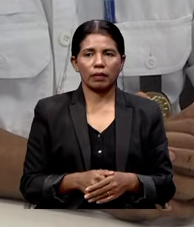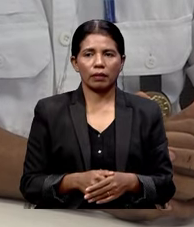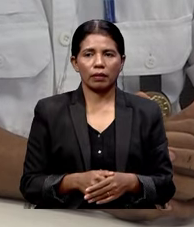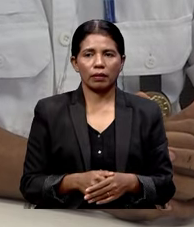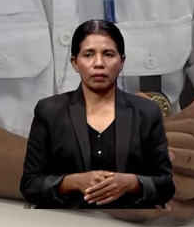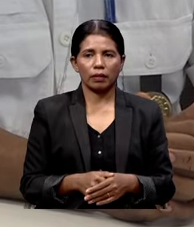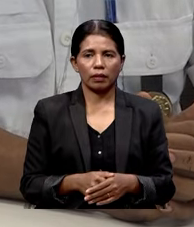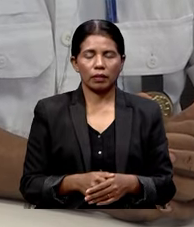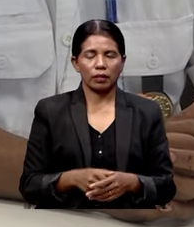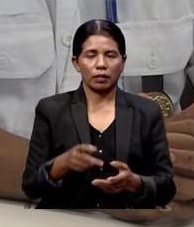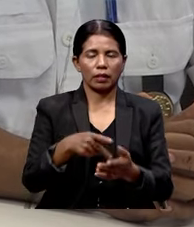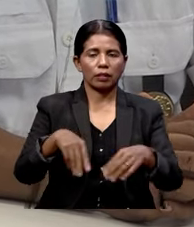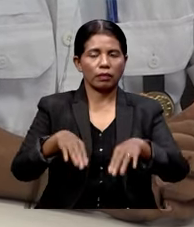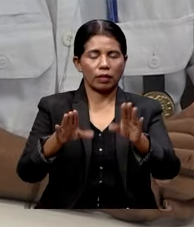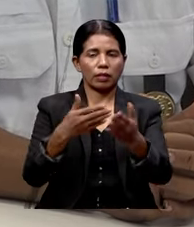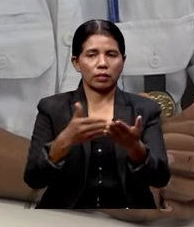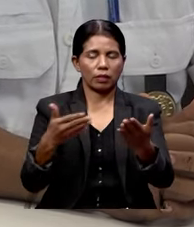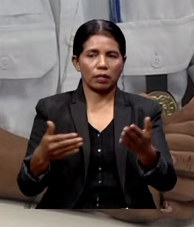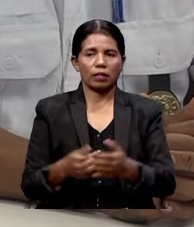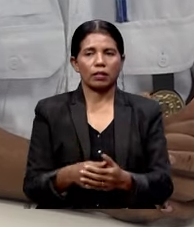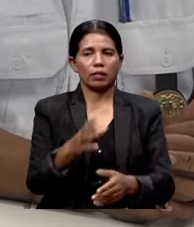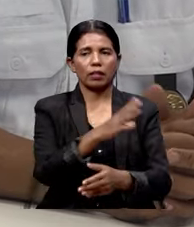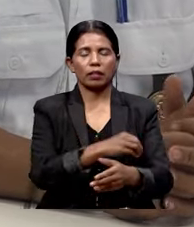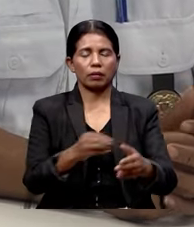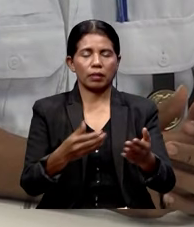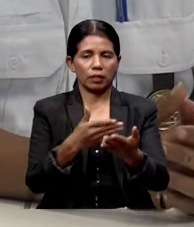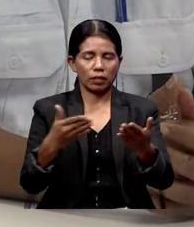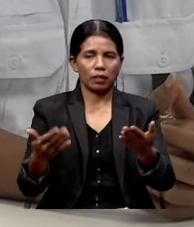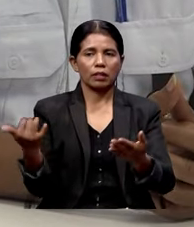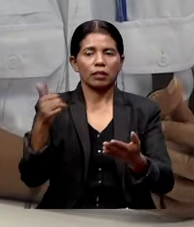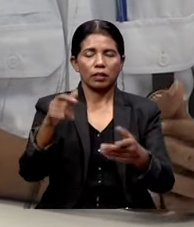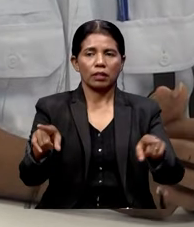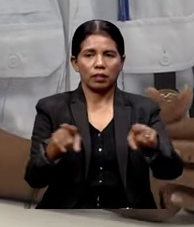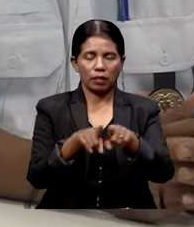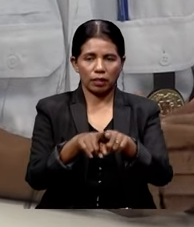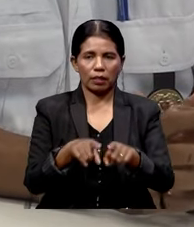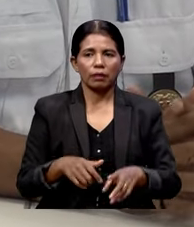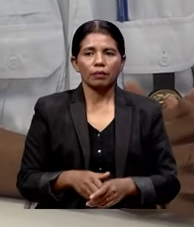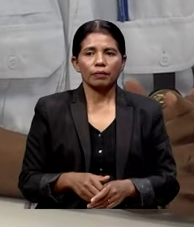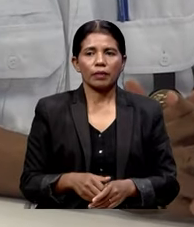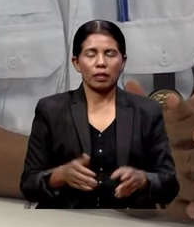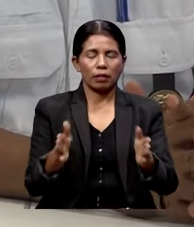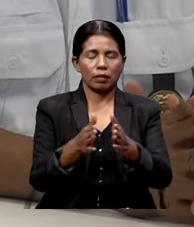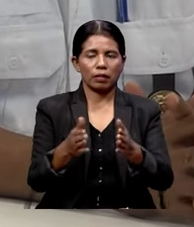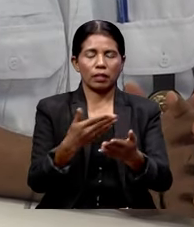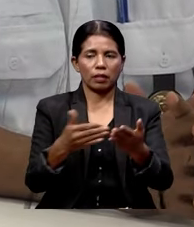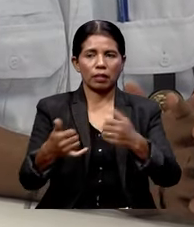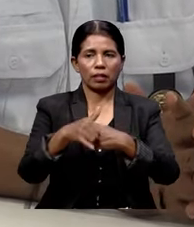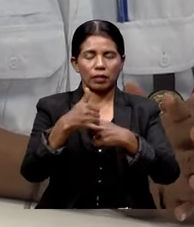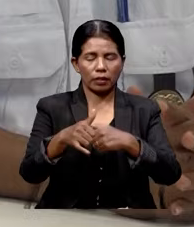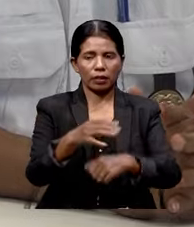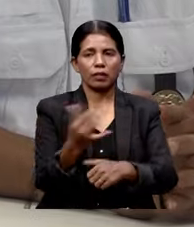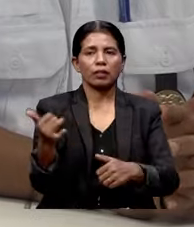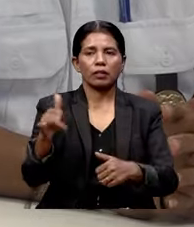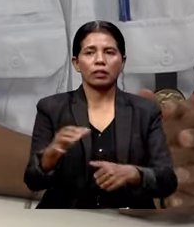segundo mac sales tax, né? Terceiro mac excise tax, né? Bem mac bebidas açucaradas e